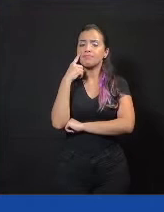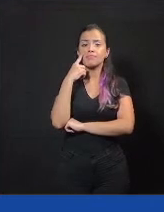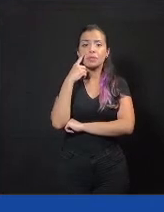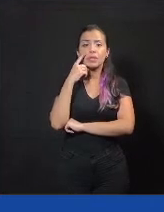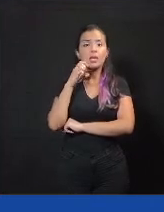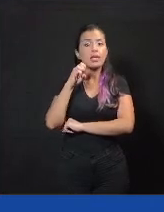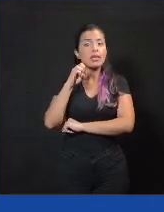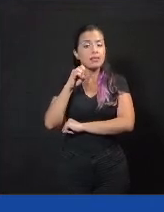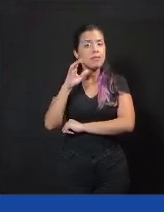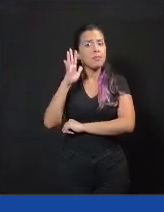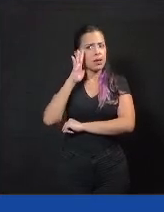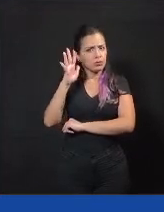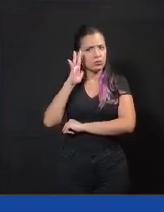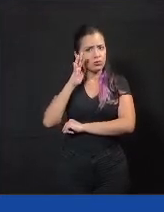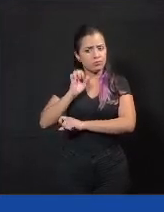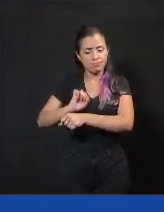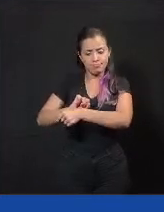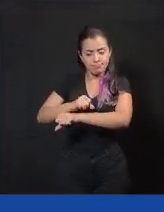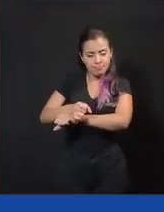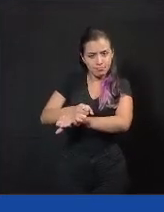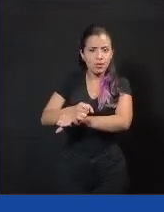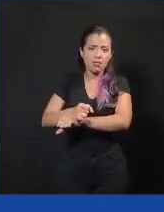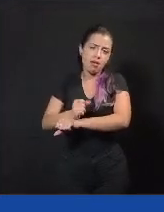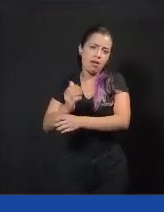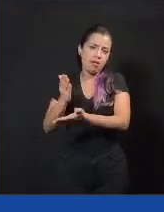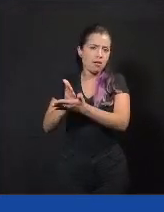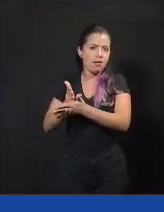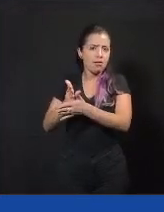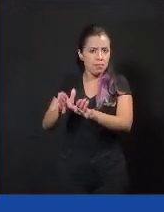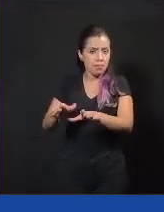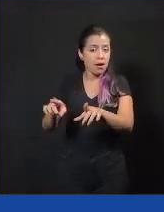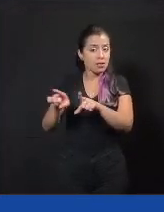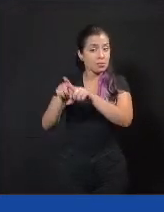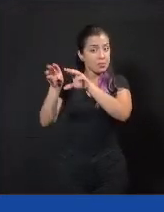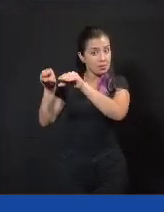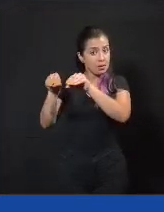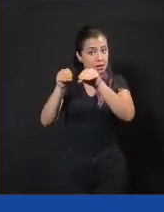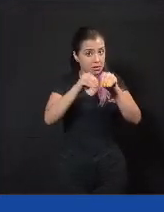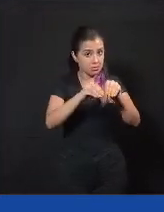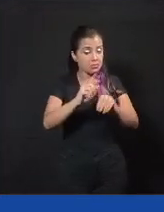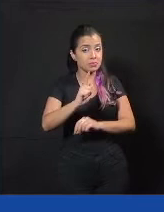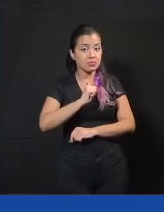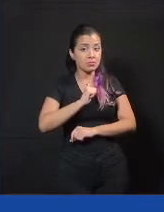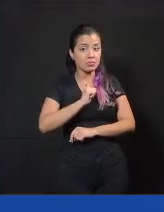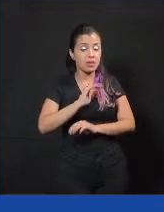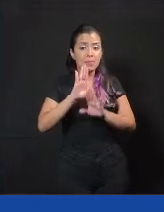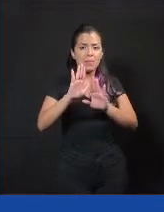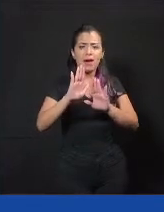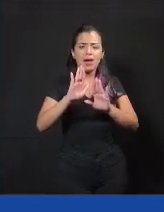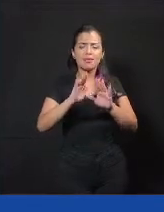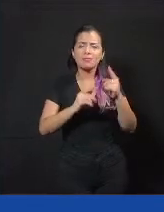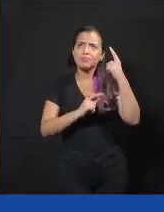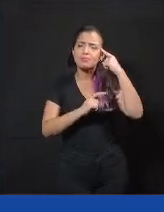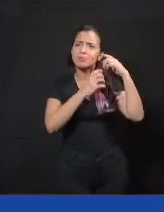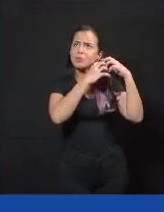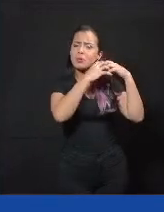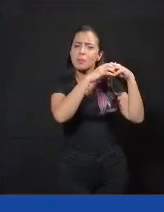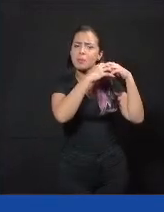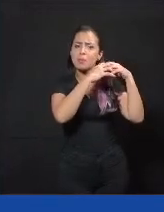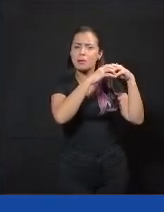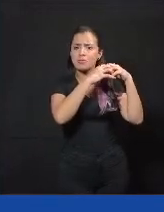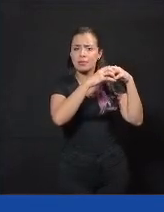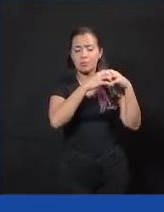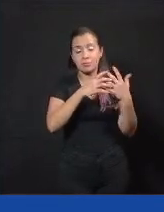trabalho forçado, né, criar formas de garantir a imigração, mas nada foi pensado, pelo menos